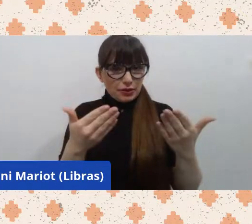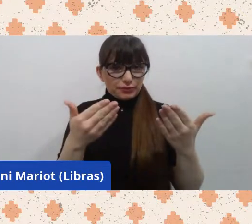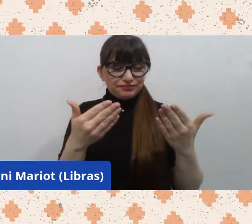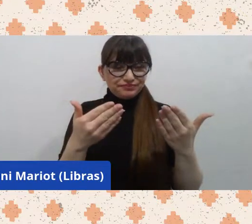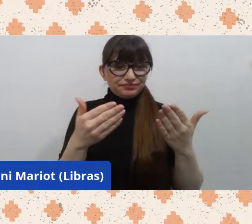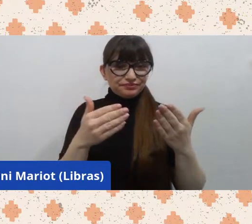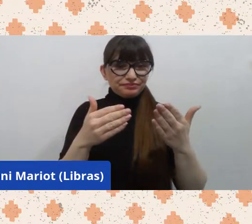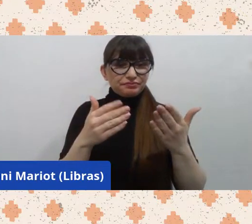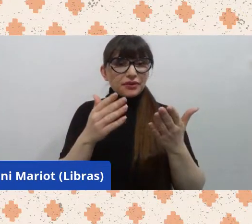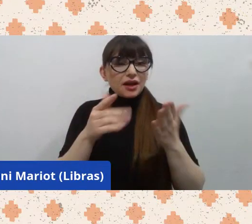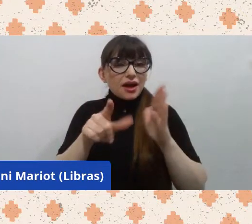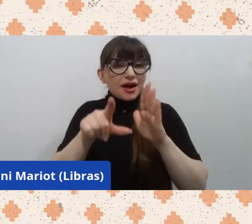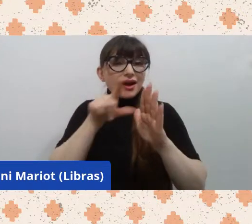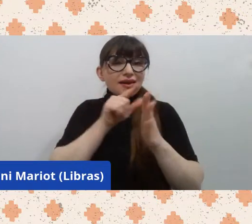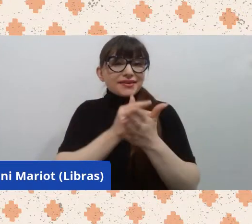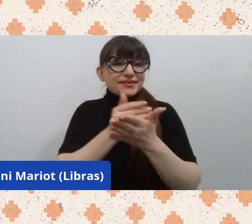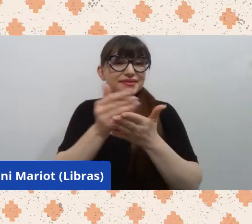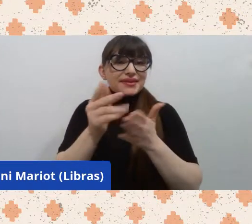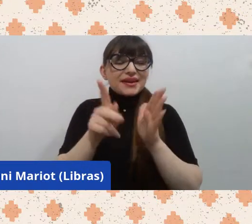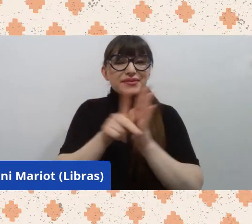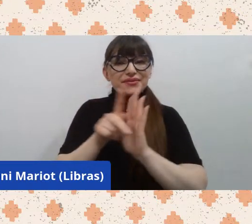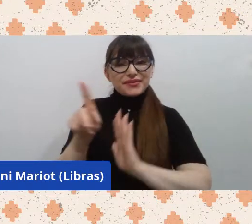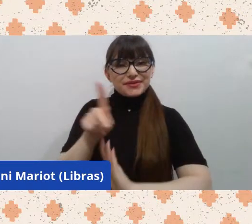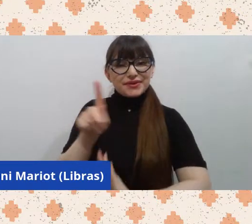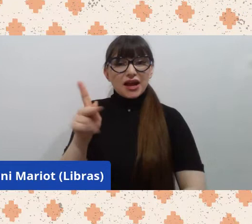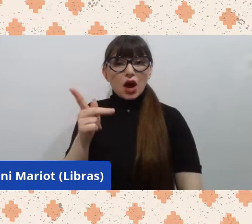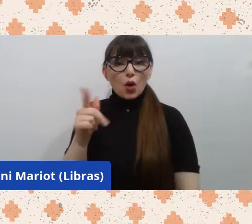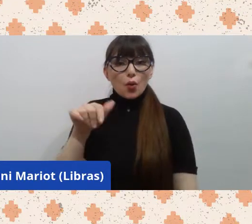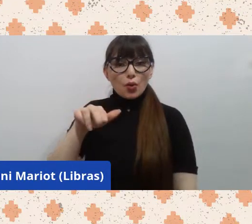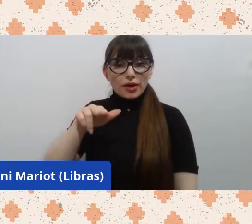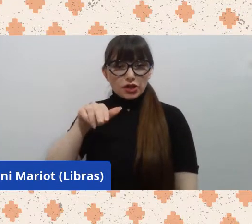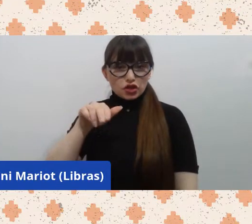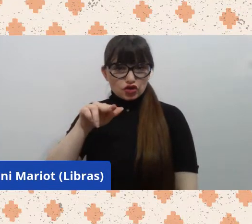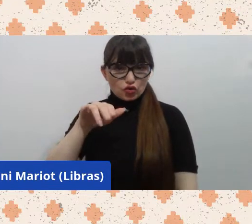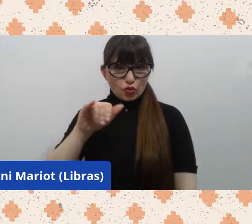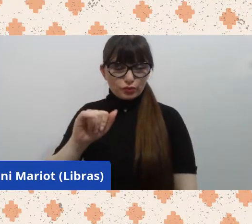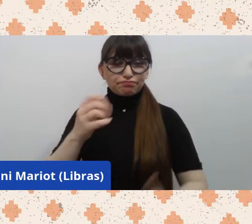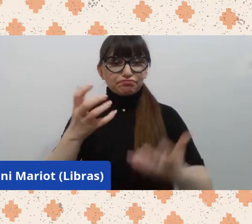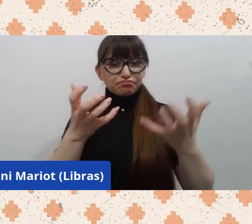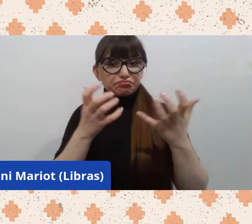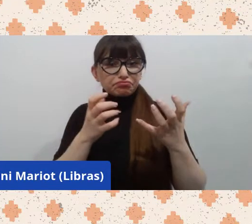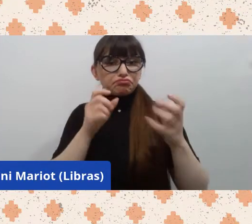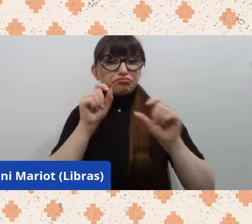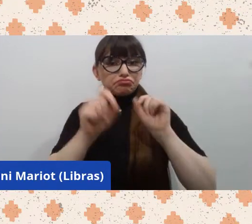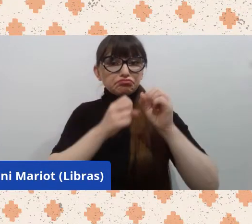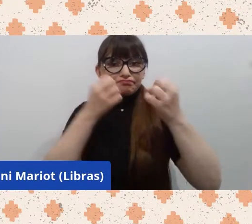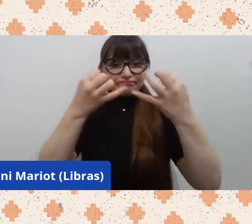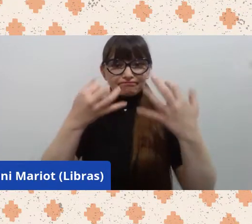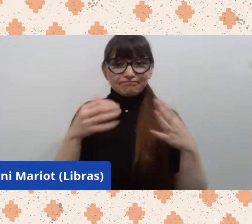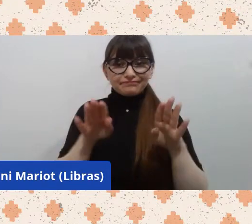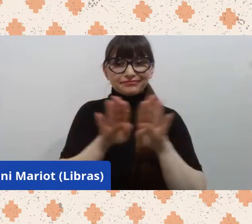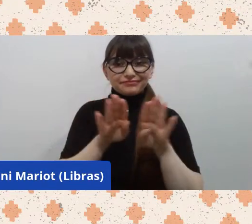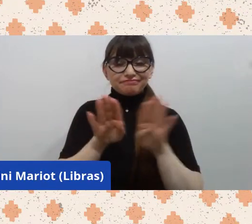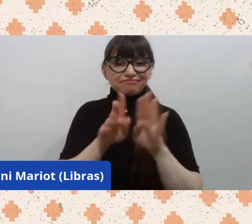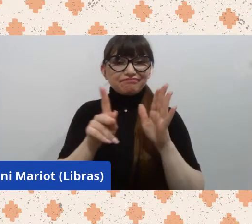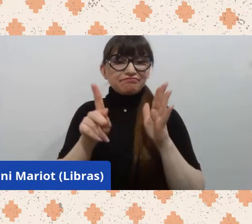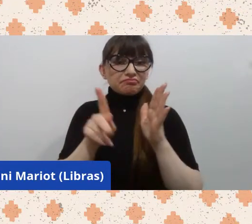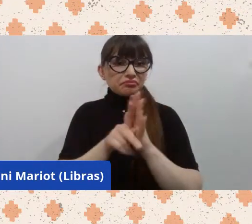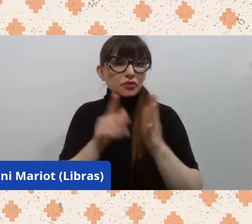para a professora Rachel, até para que a gente pudesse ficar com essas questões na cabeça,